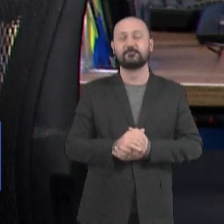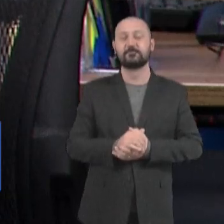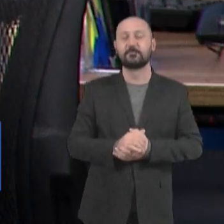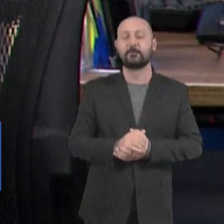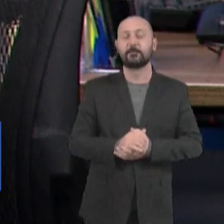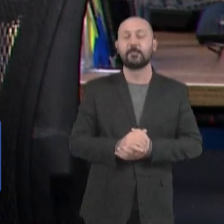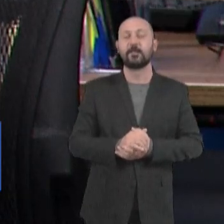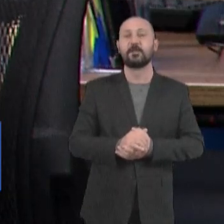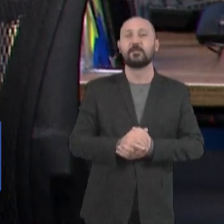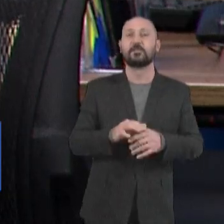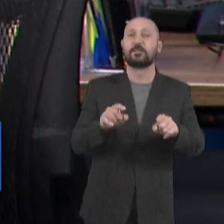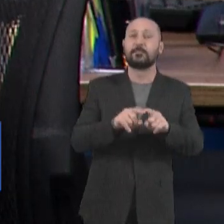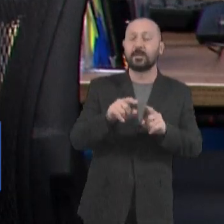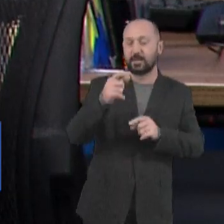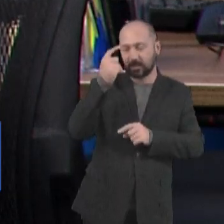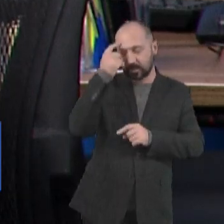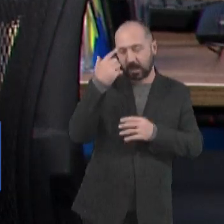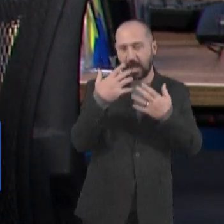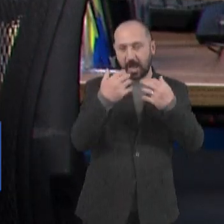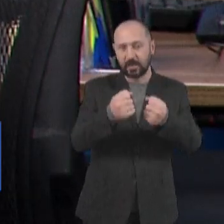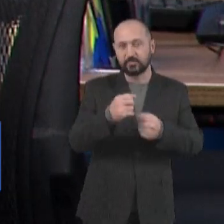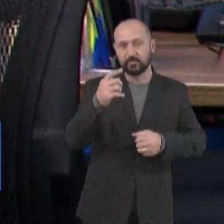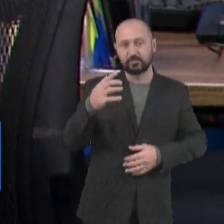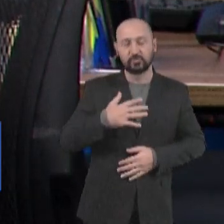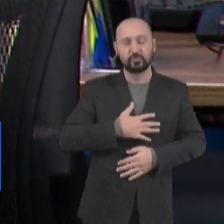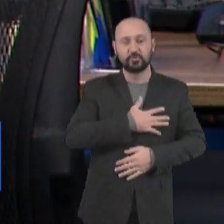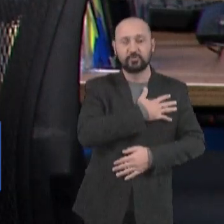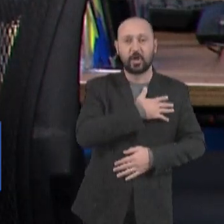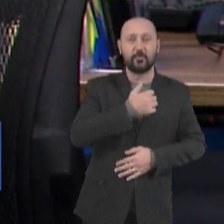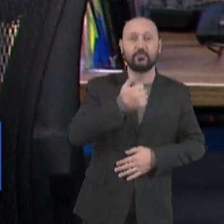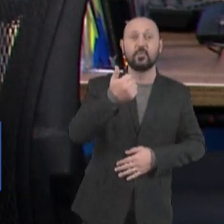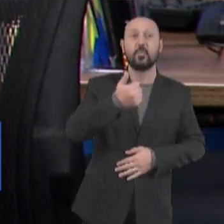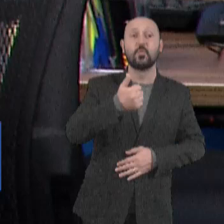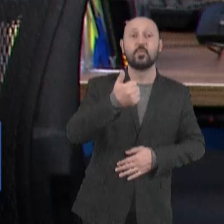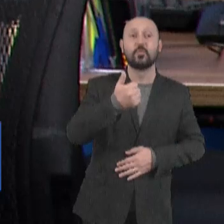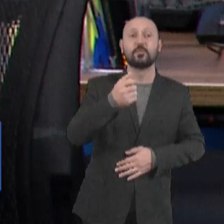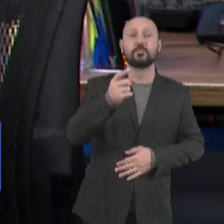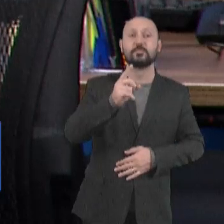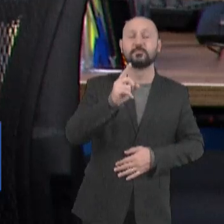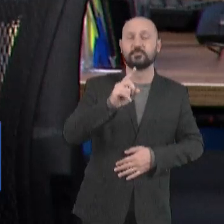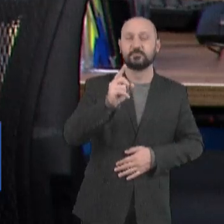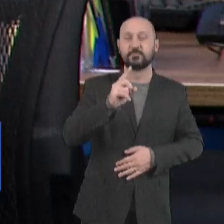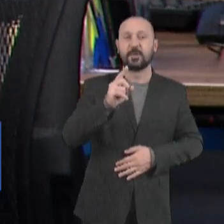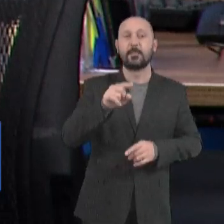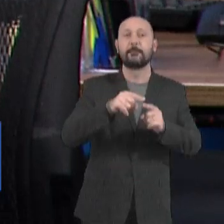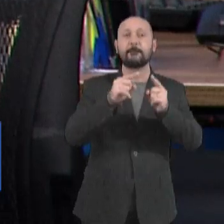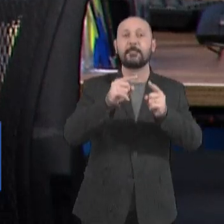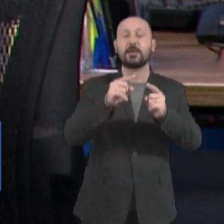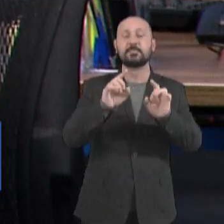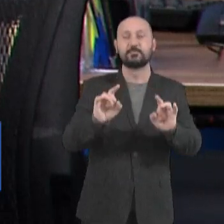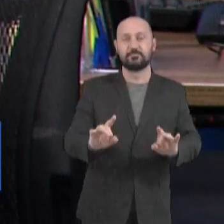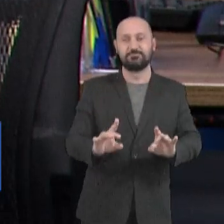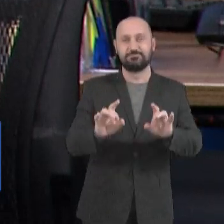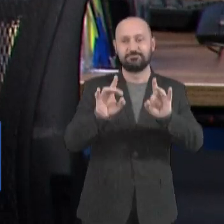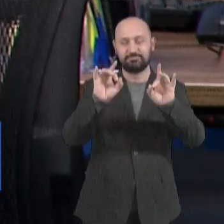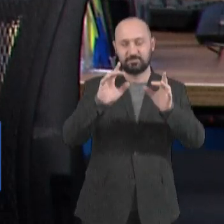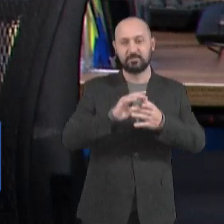P. José Rufino também é considerado o comandante número 1, não por ordem, mas por